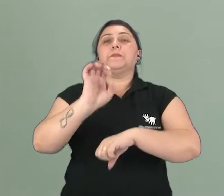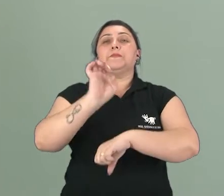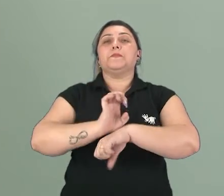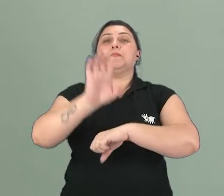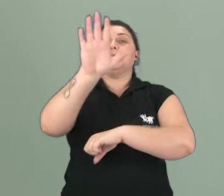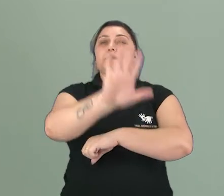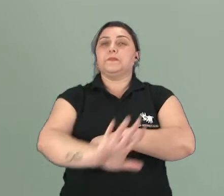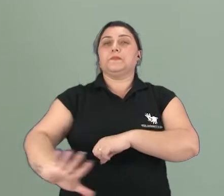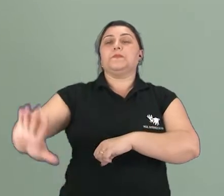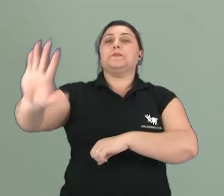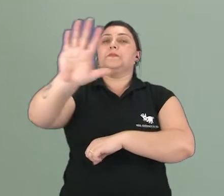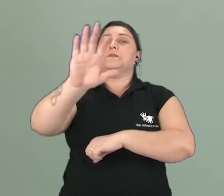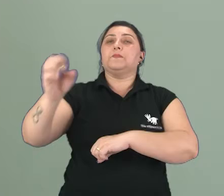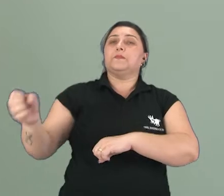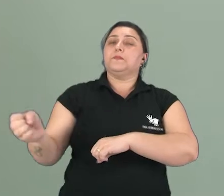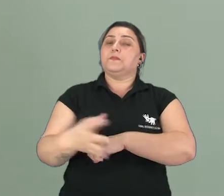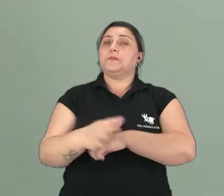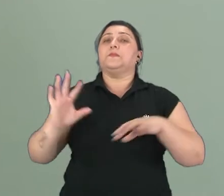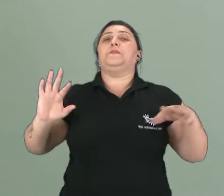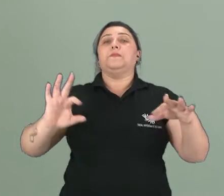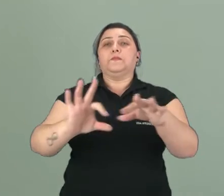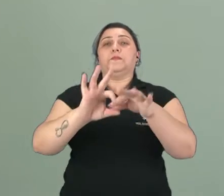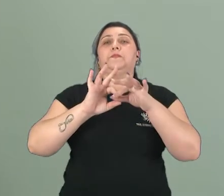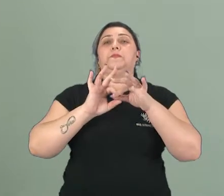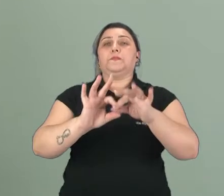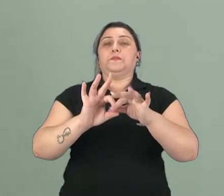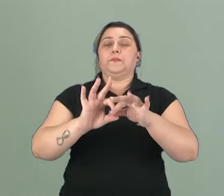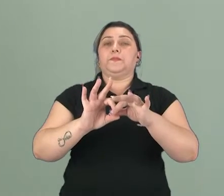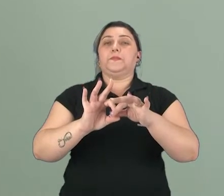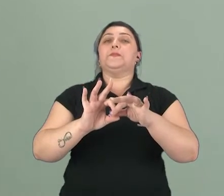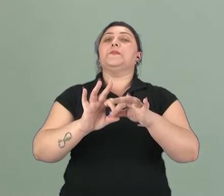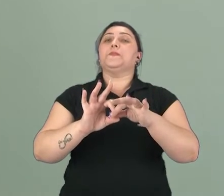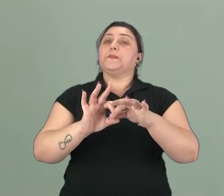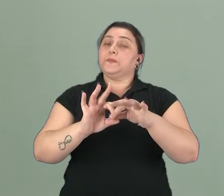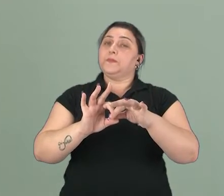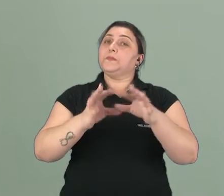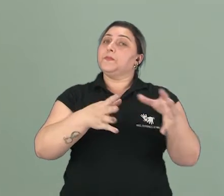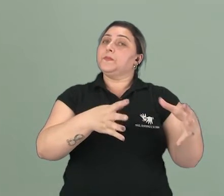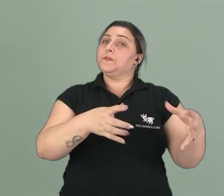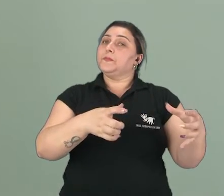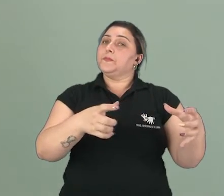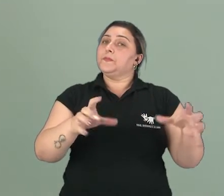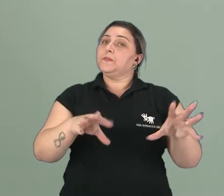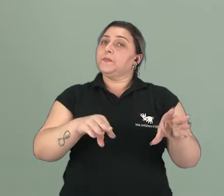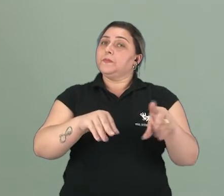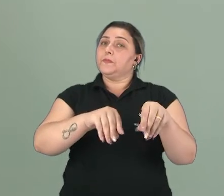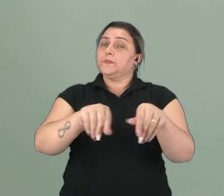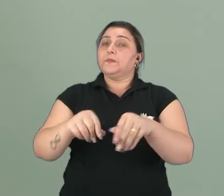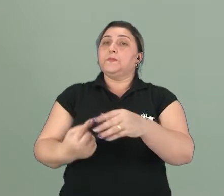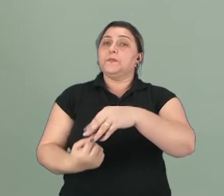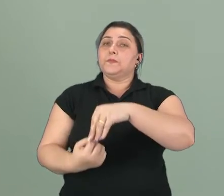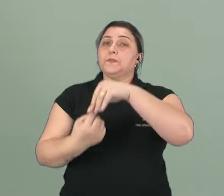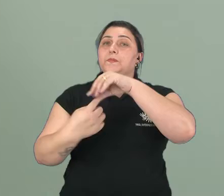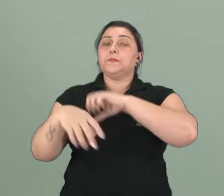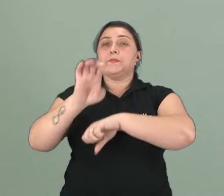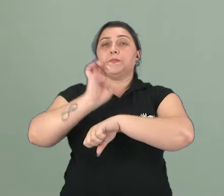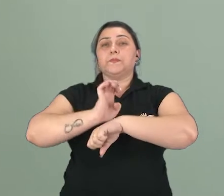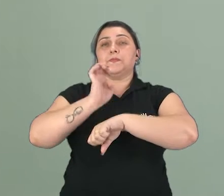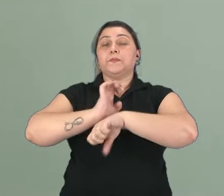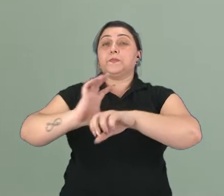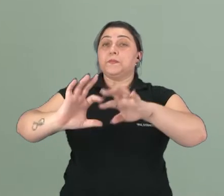Nacional Moderno nada mais é do que a unificação de determinados territórios em um Estado só. E